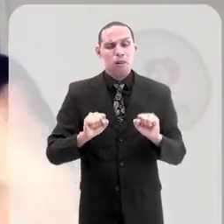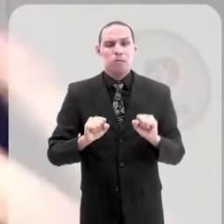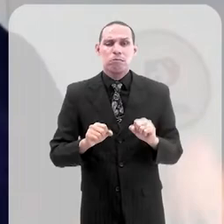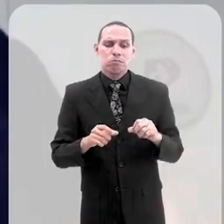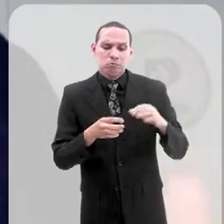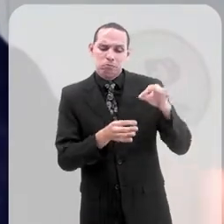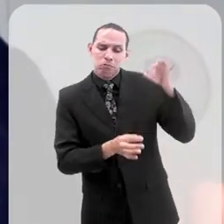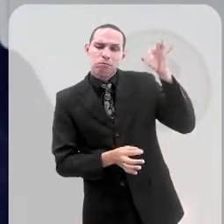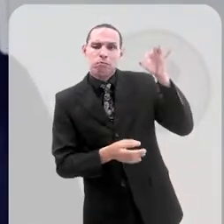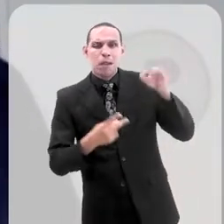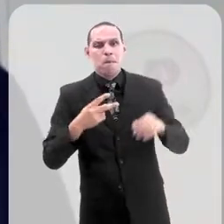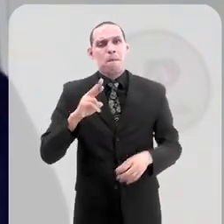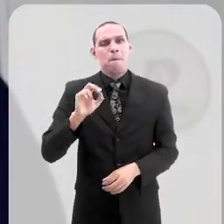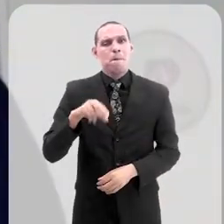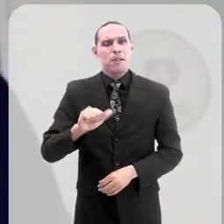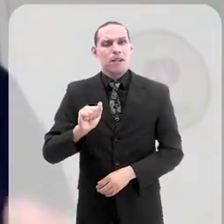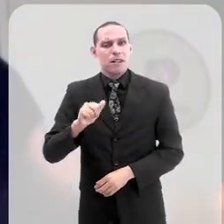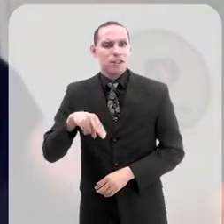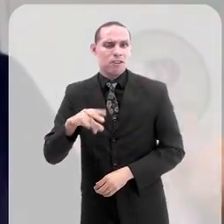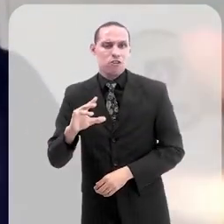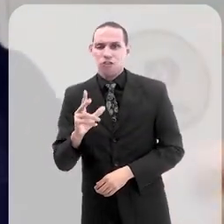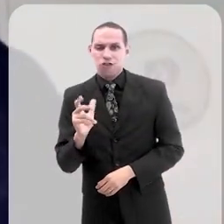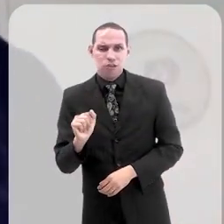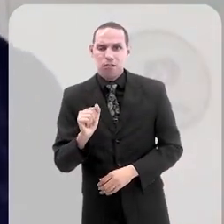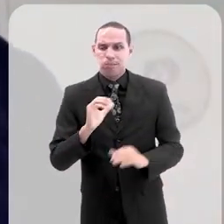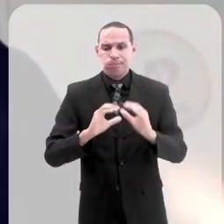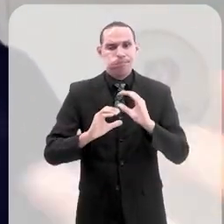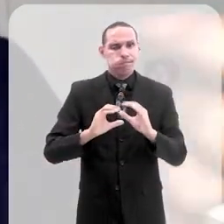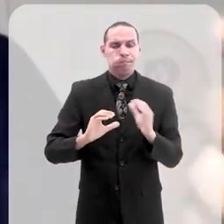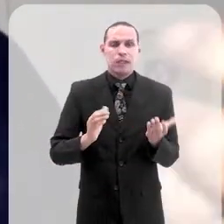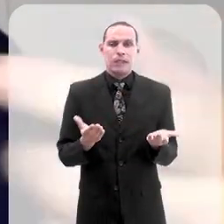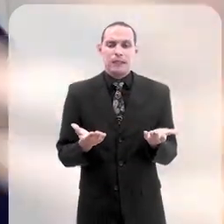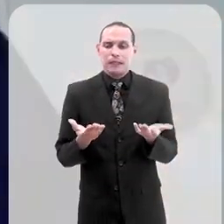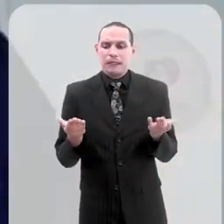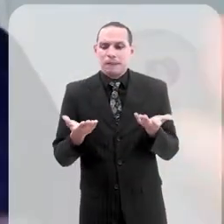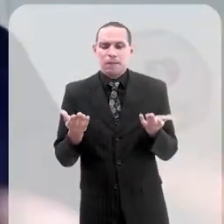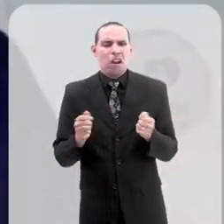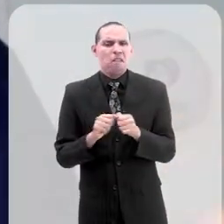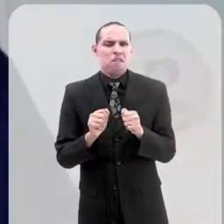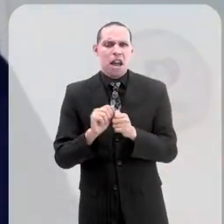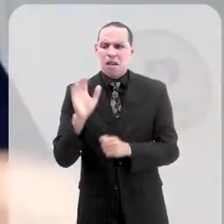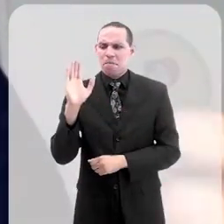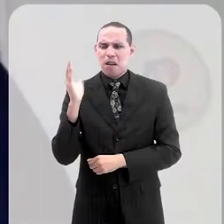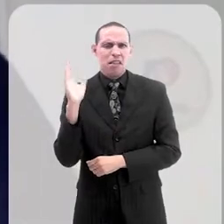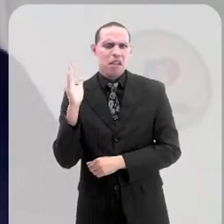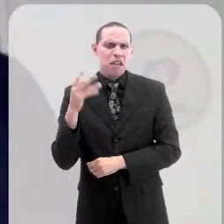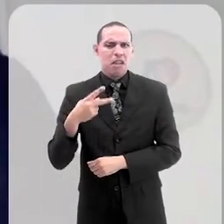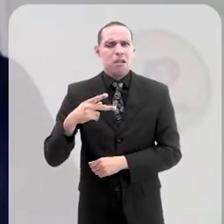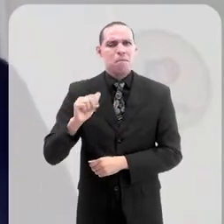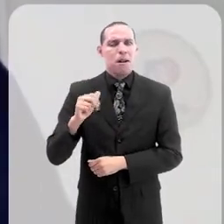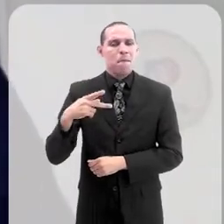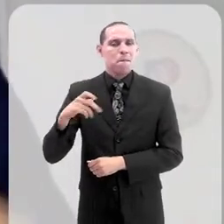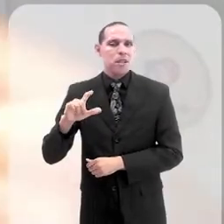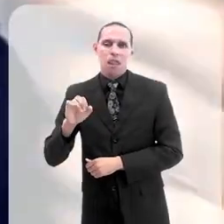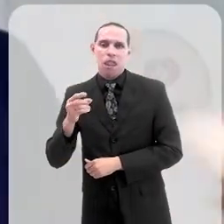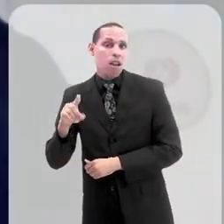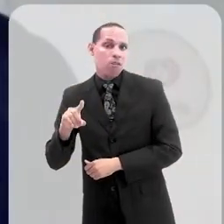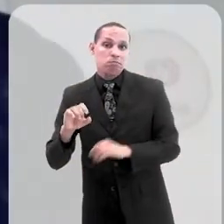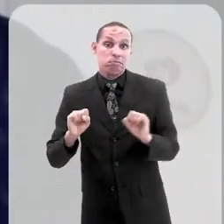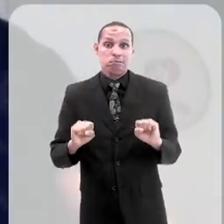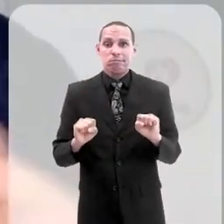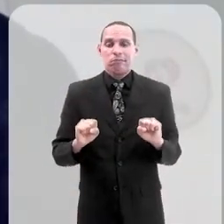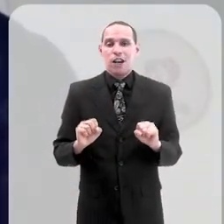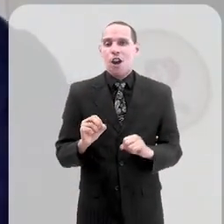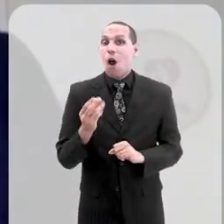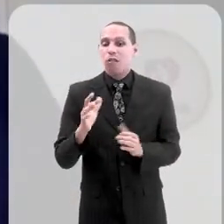ser pranchas de comunicação, como feitas de madeira, feitas de papelão,